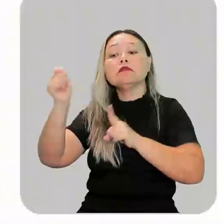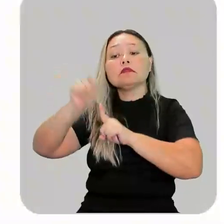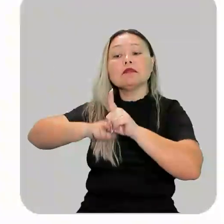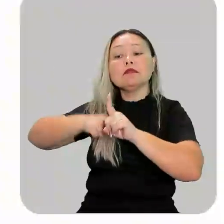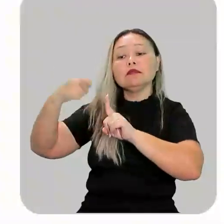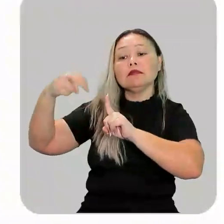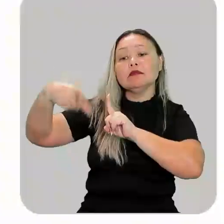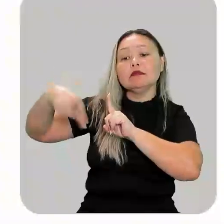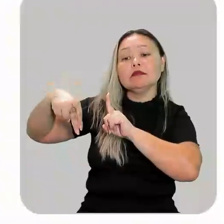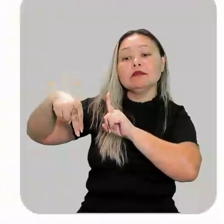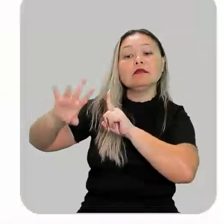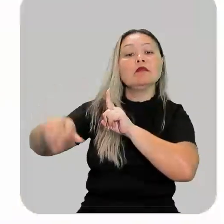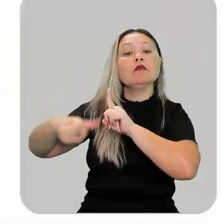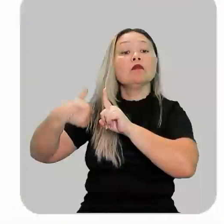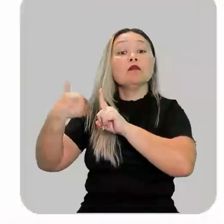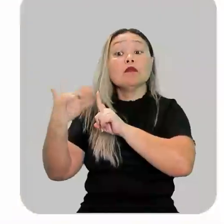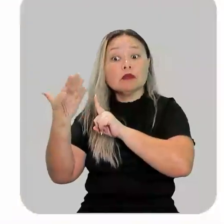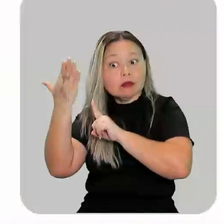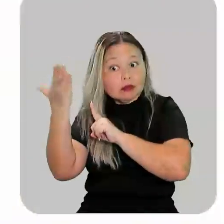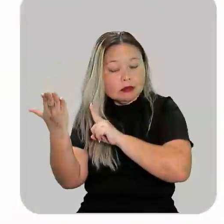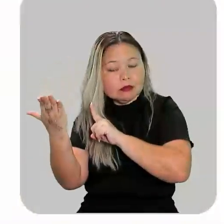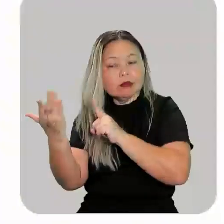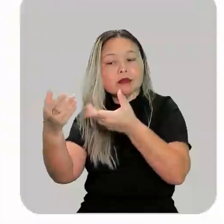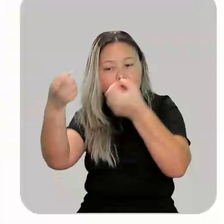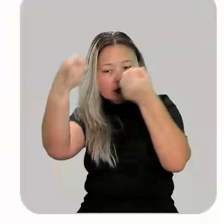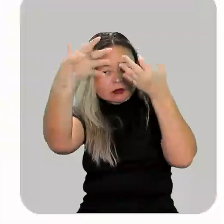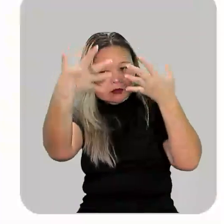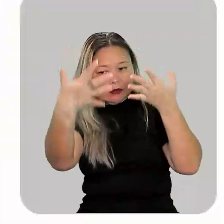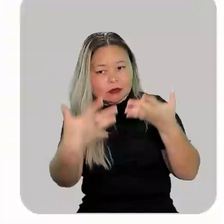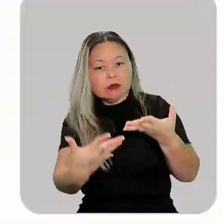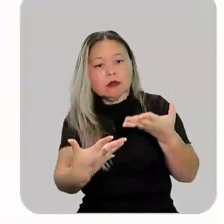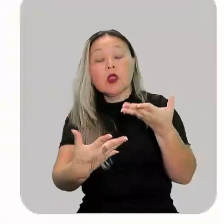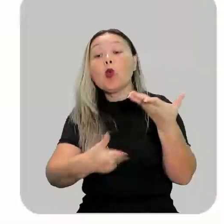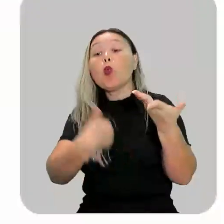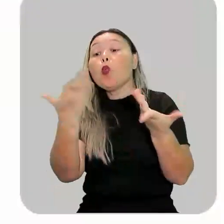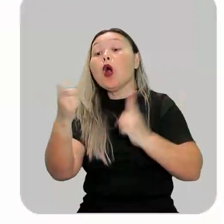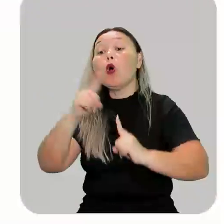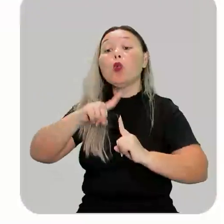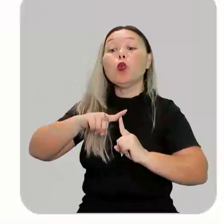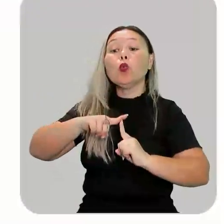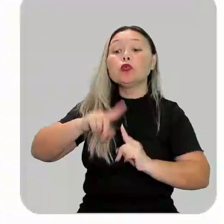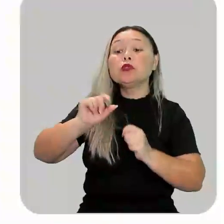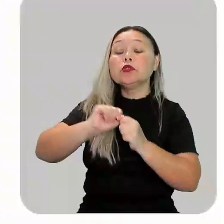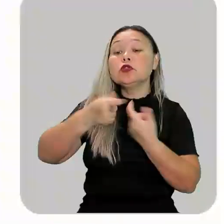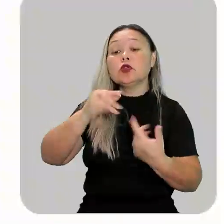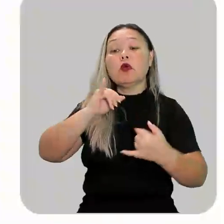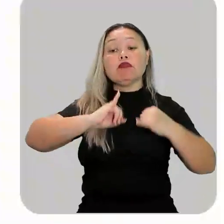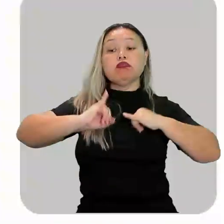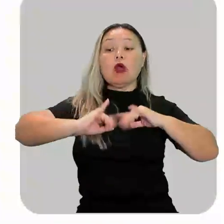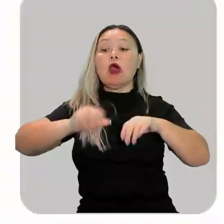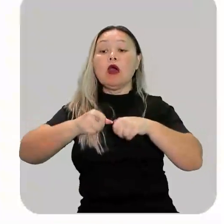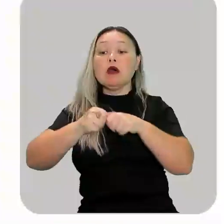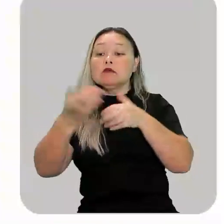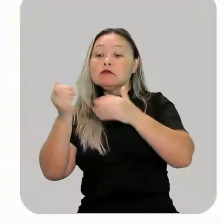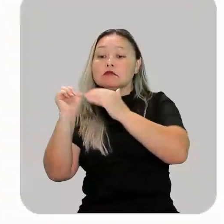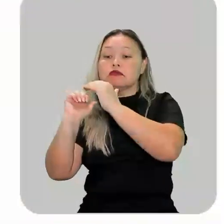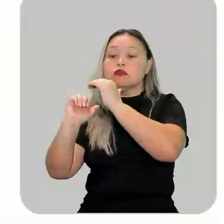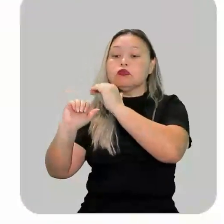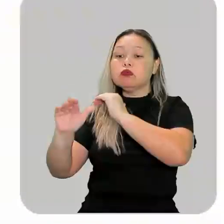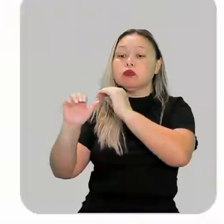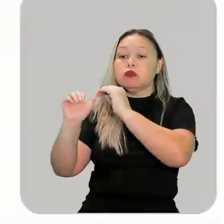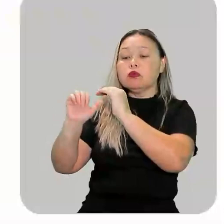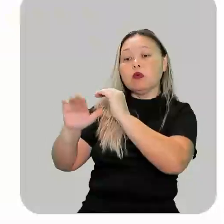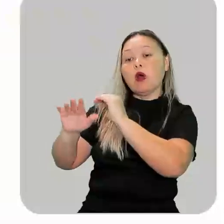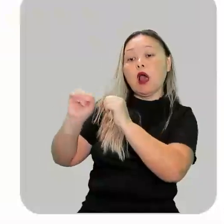de novembro. Nessas condições, qual o tipo de perfume que deverá ter a maior reposição